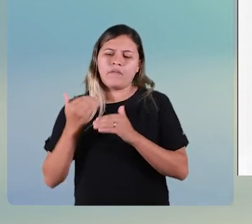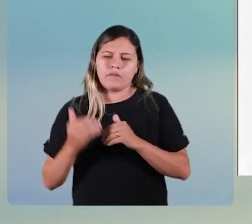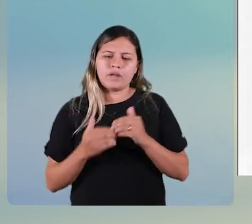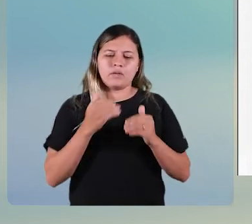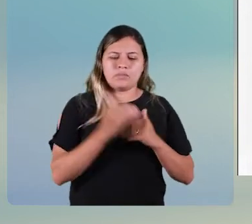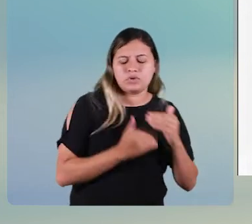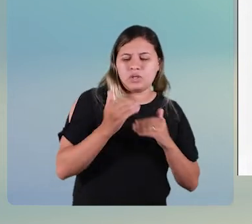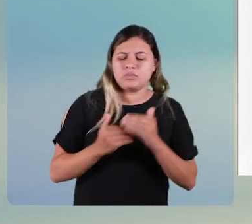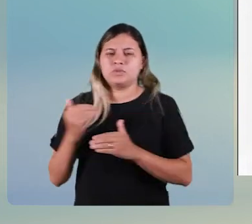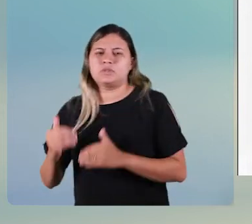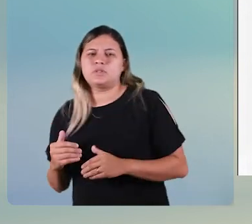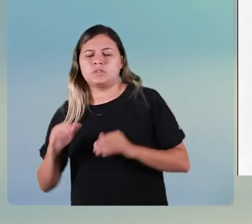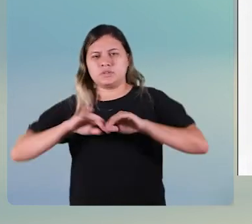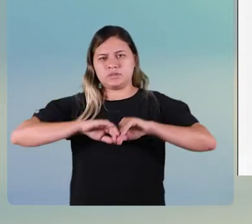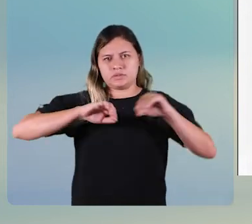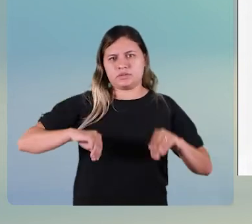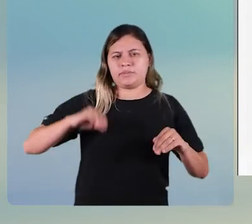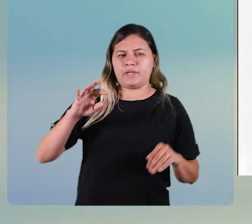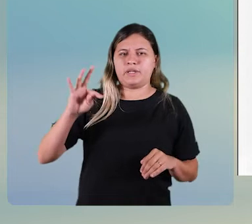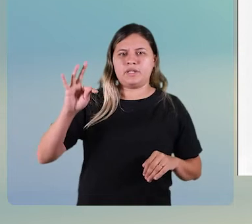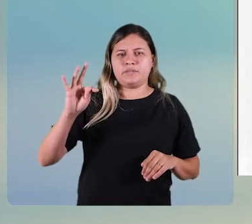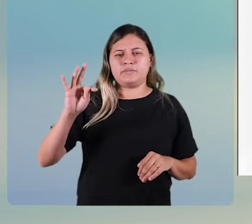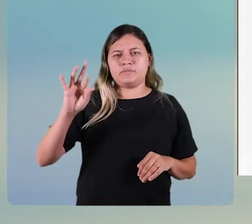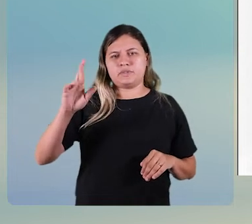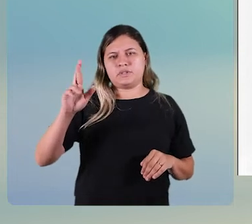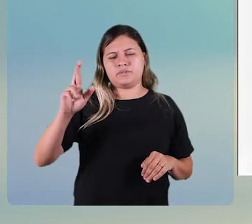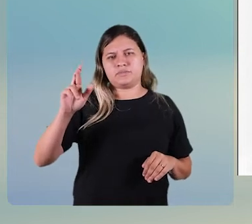purificação para a separação da glicerina do biodiesel, tá certo?